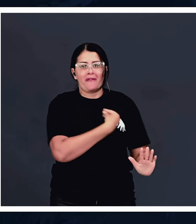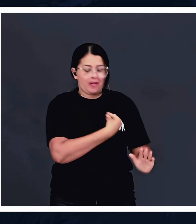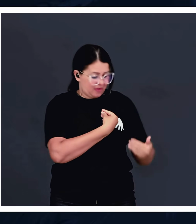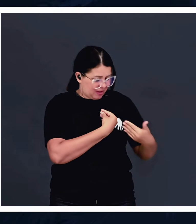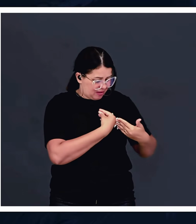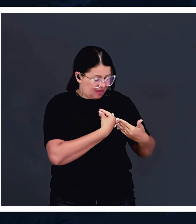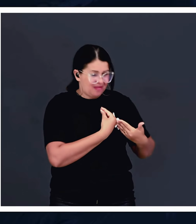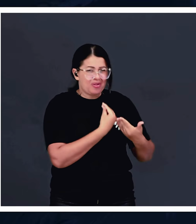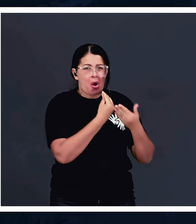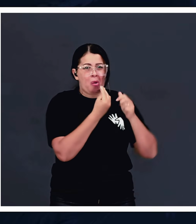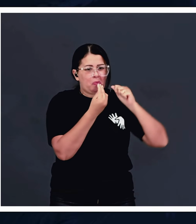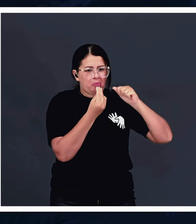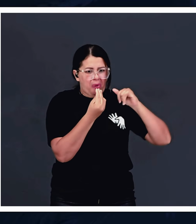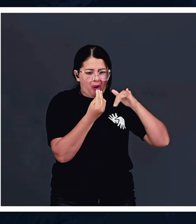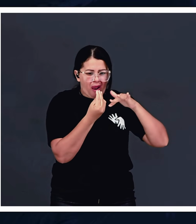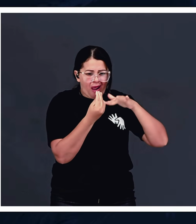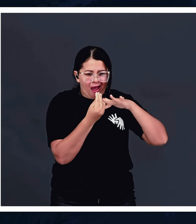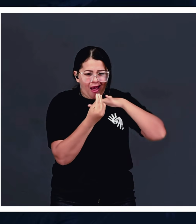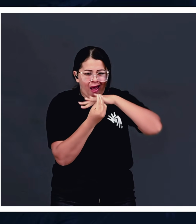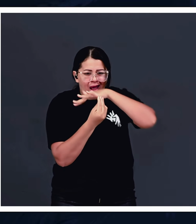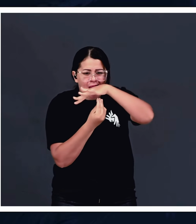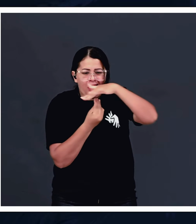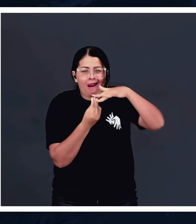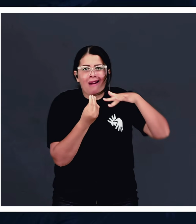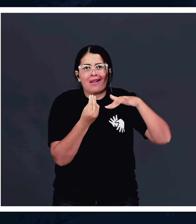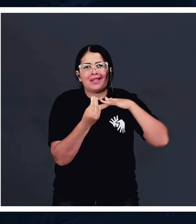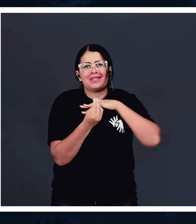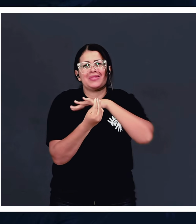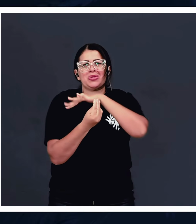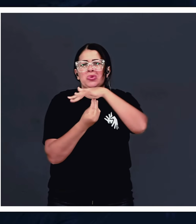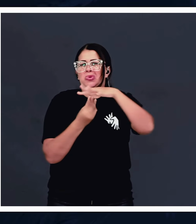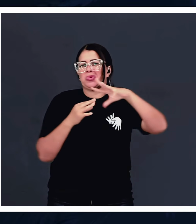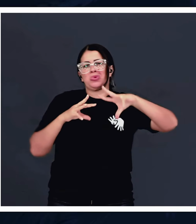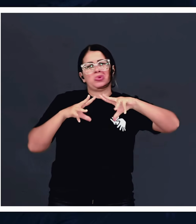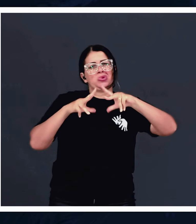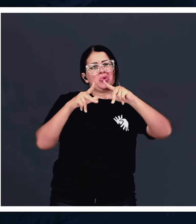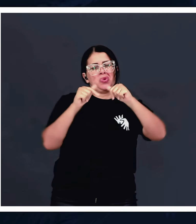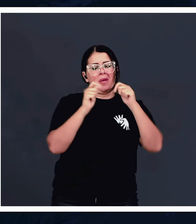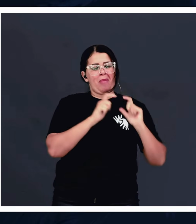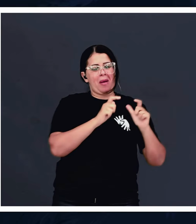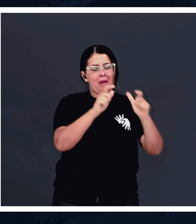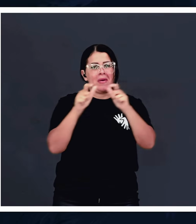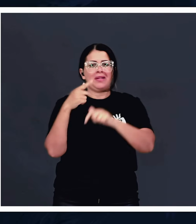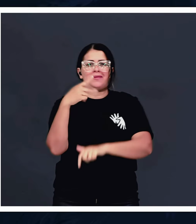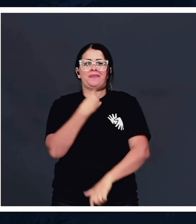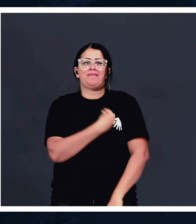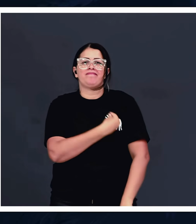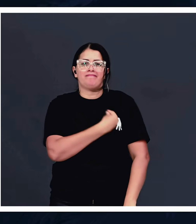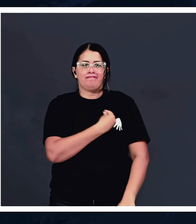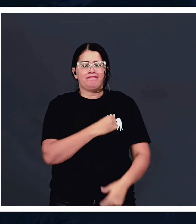tomar ela vai tomar conta de todas as áreas da sua vida.